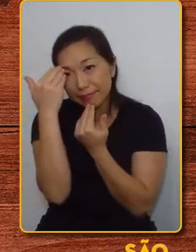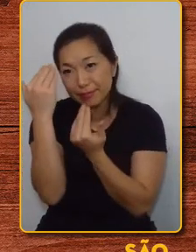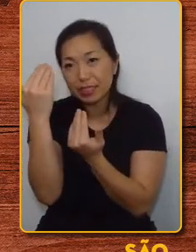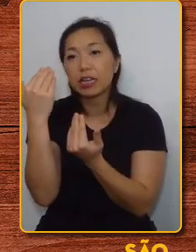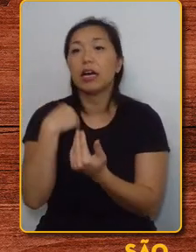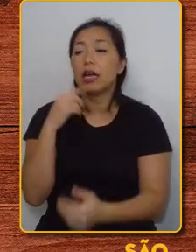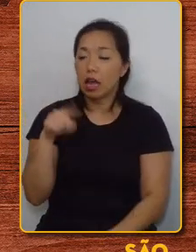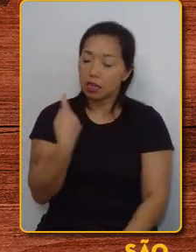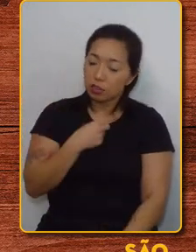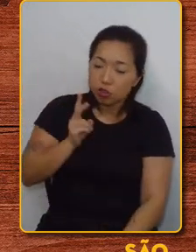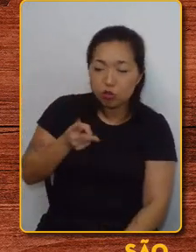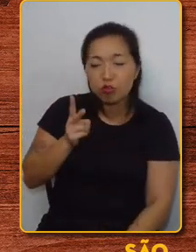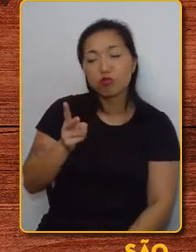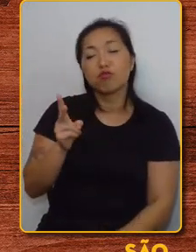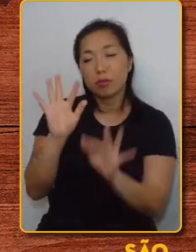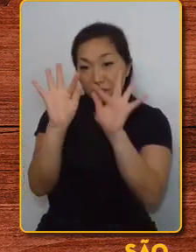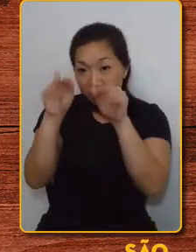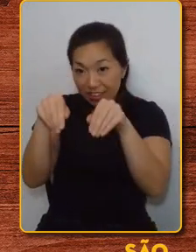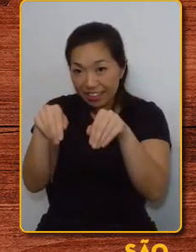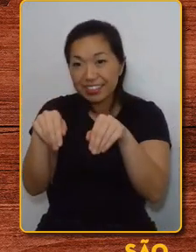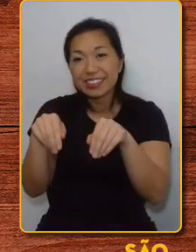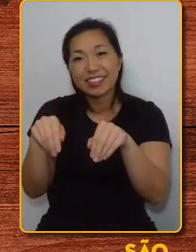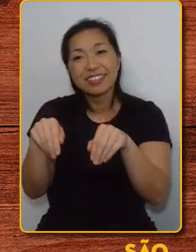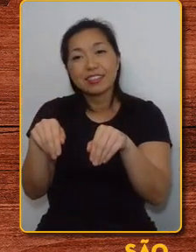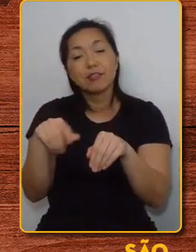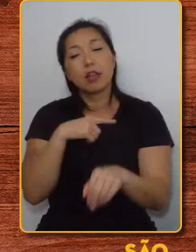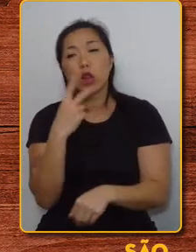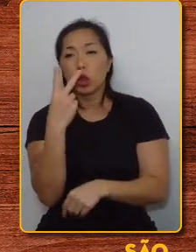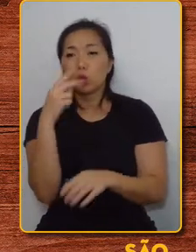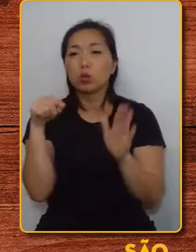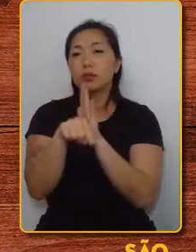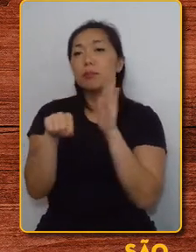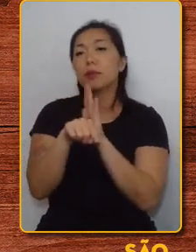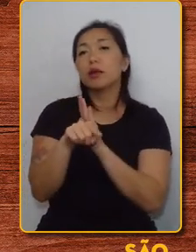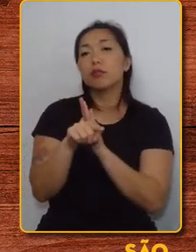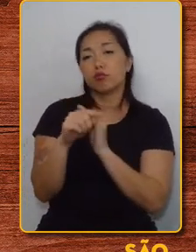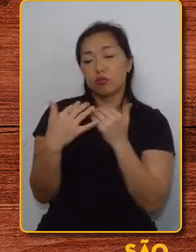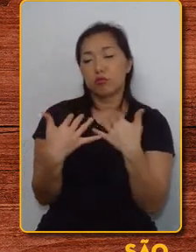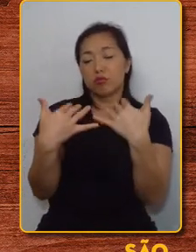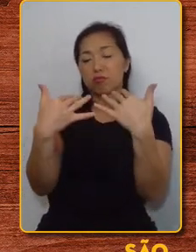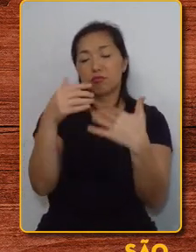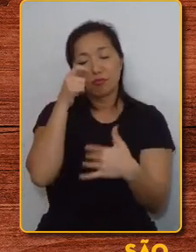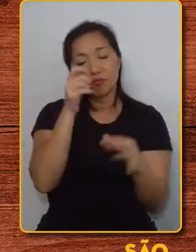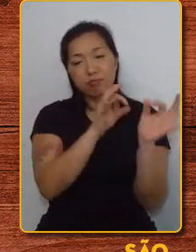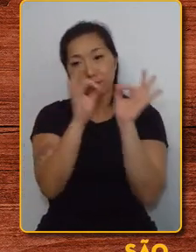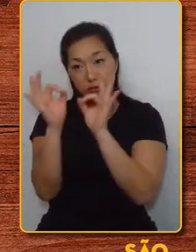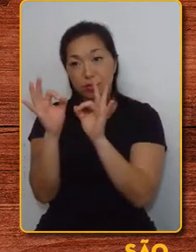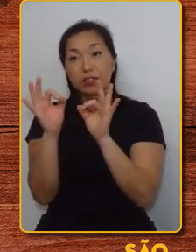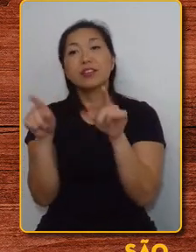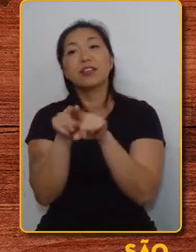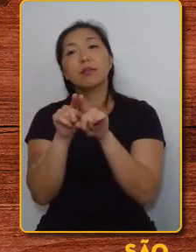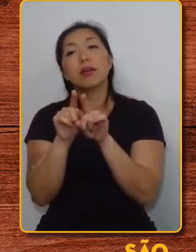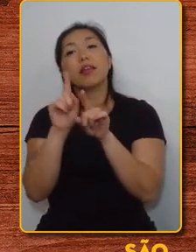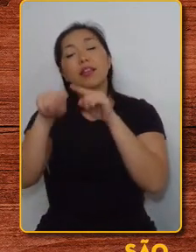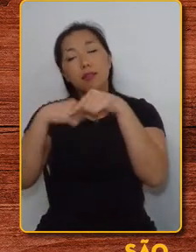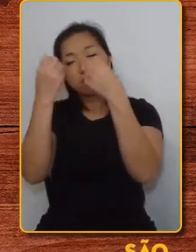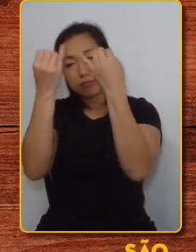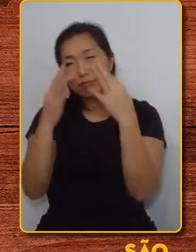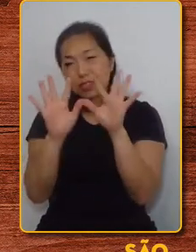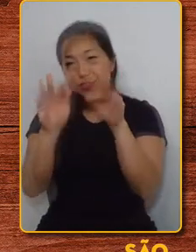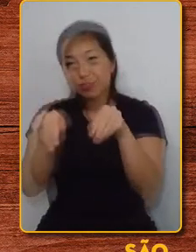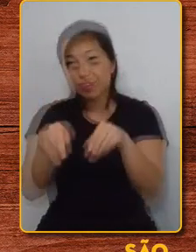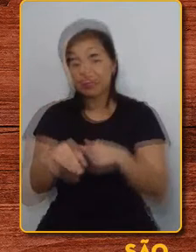as considerações finais. Tem mais duas perguntas do público que a gente vai fazer e umas considerações finais. Obrigada, Tereza.